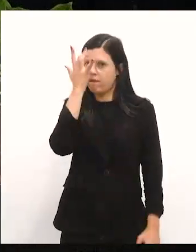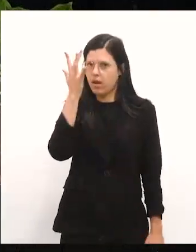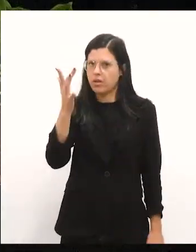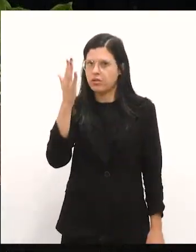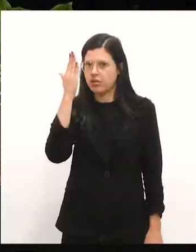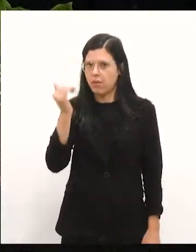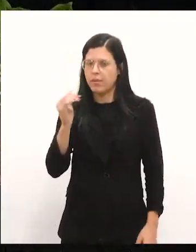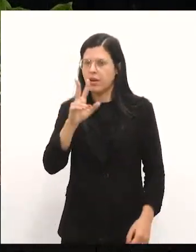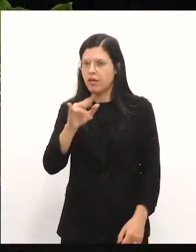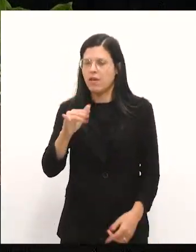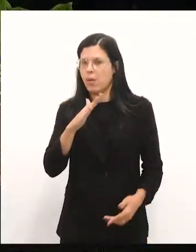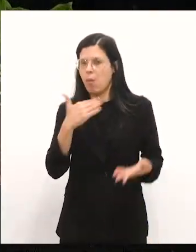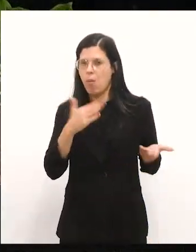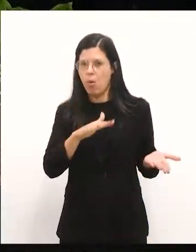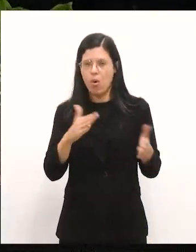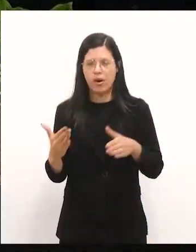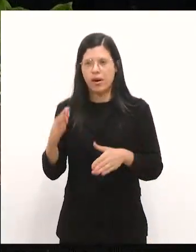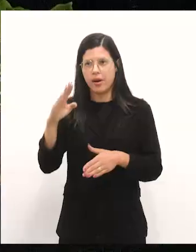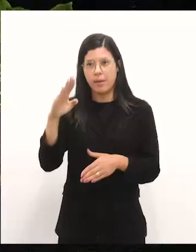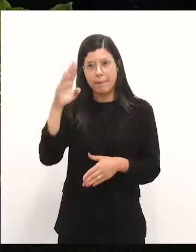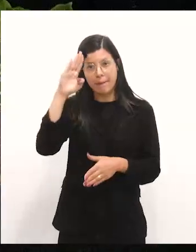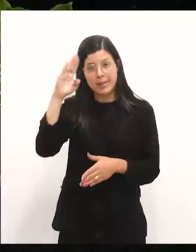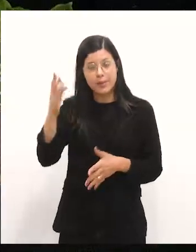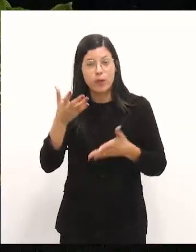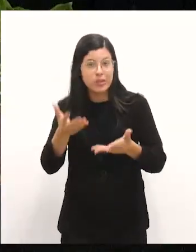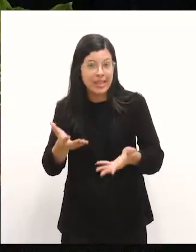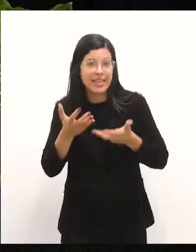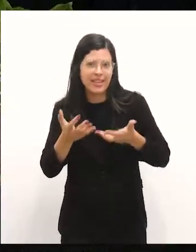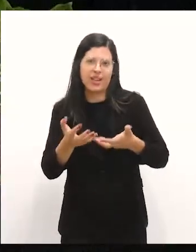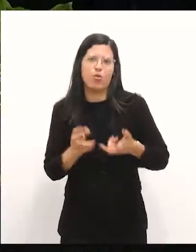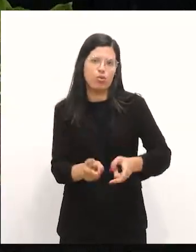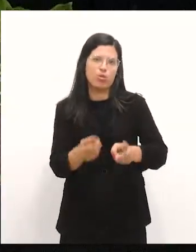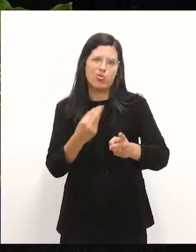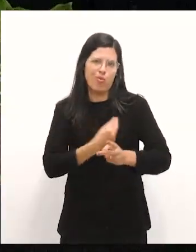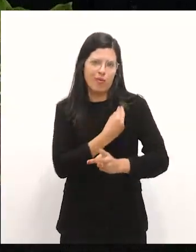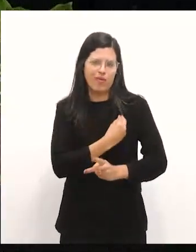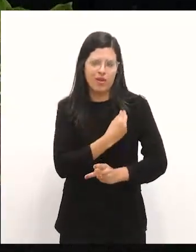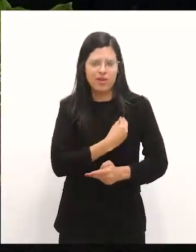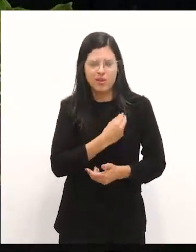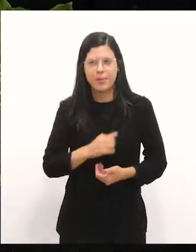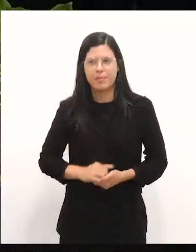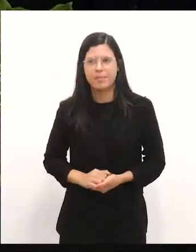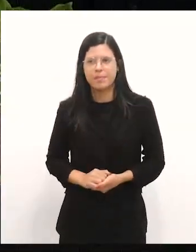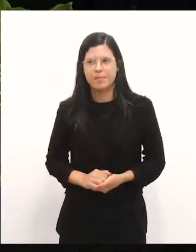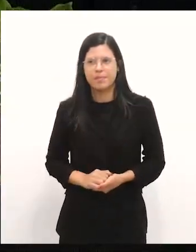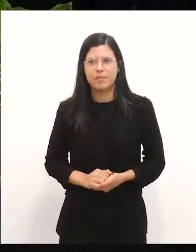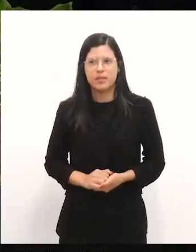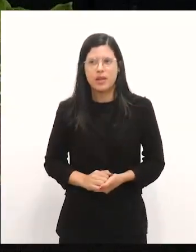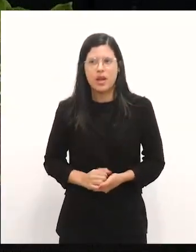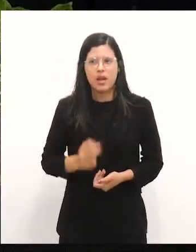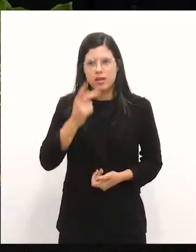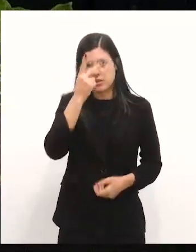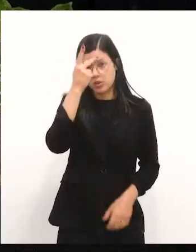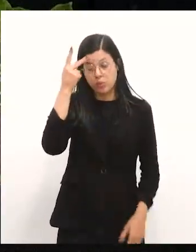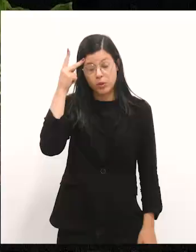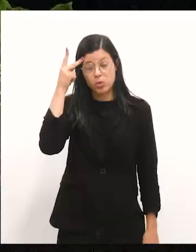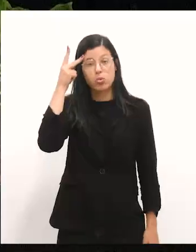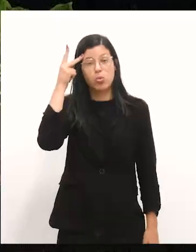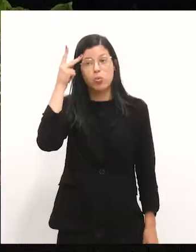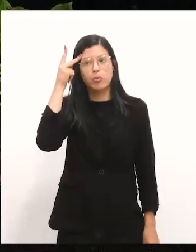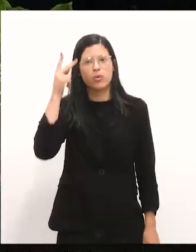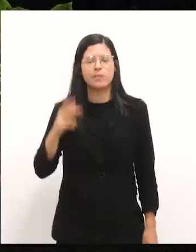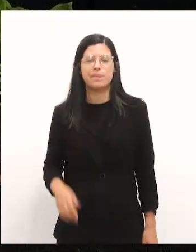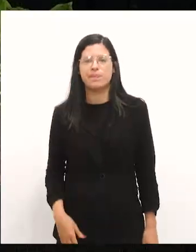você saber que vai morrer. É isso. Principalmente querendo viver. É isso. Né? Então, Essas